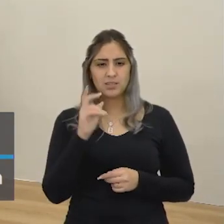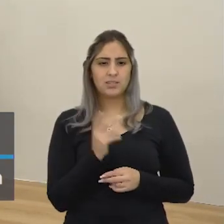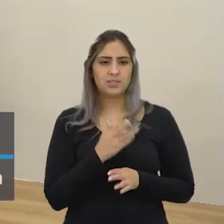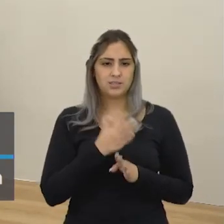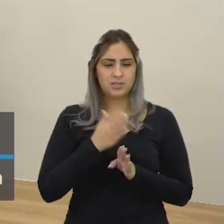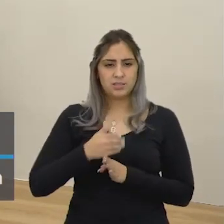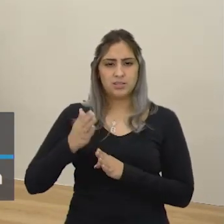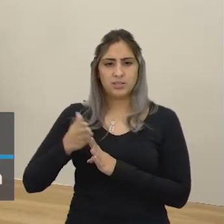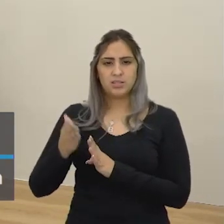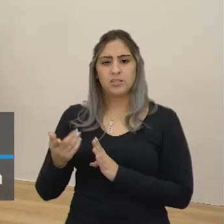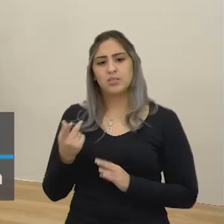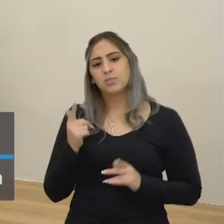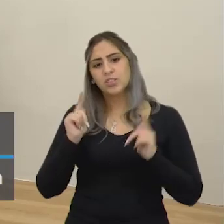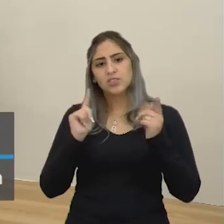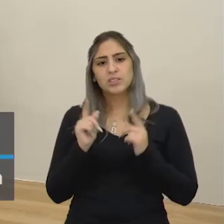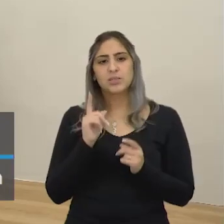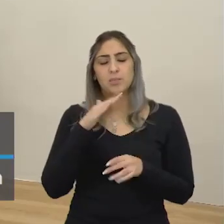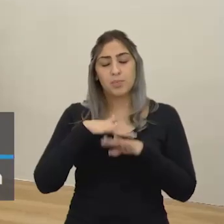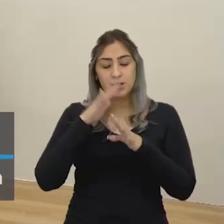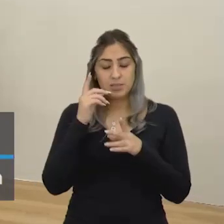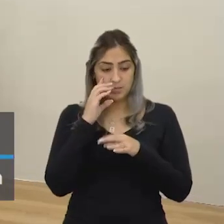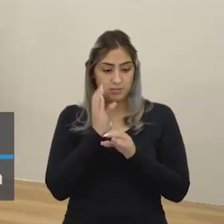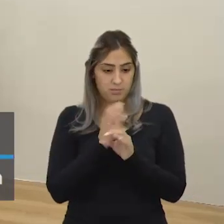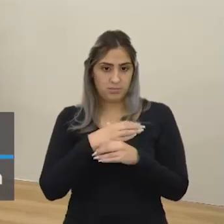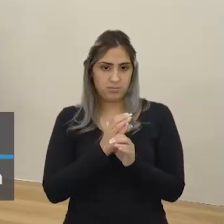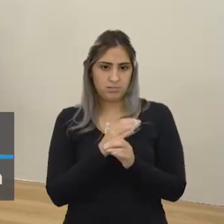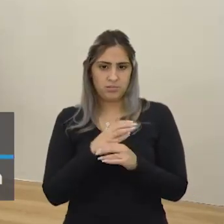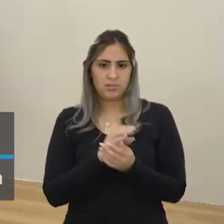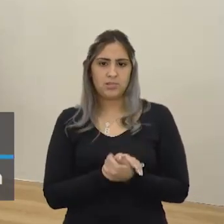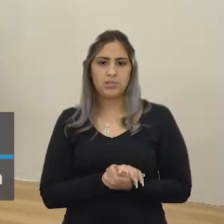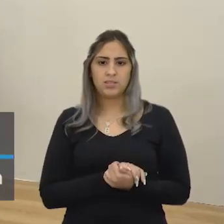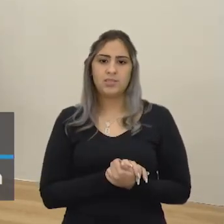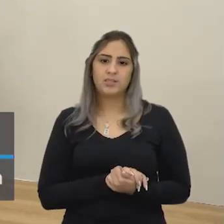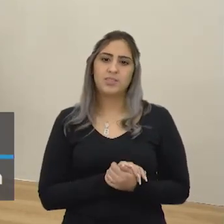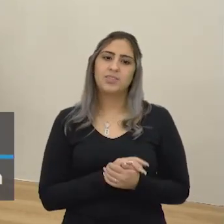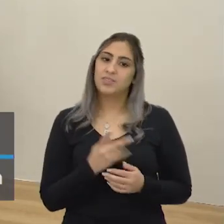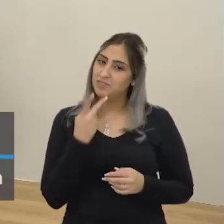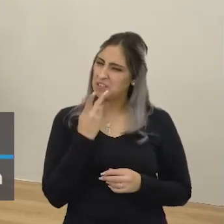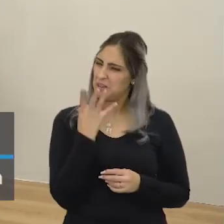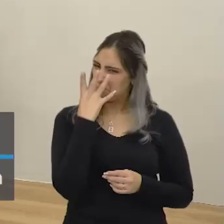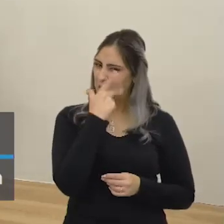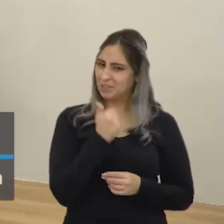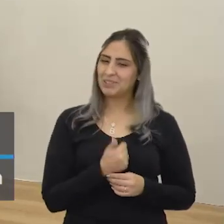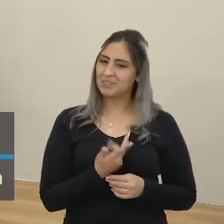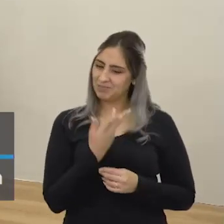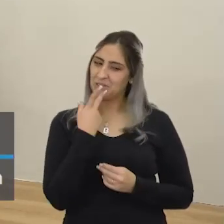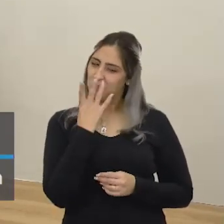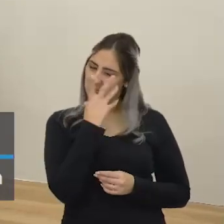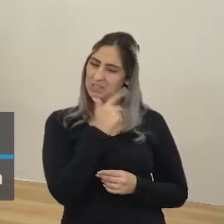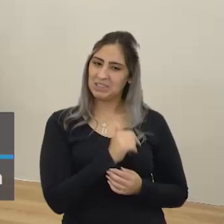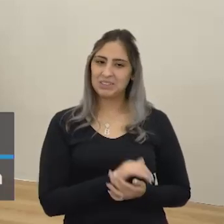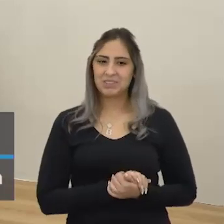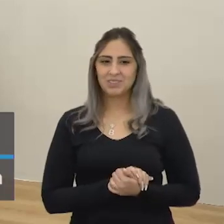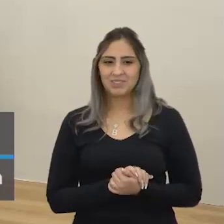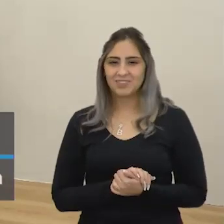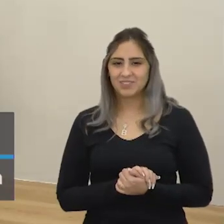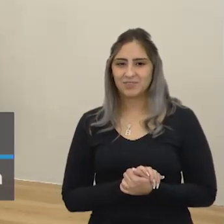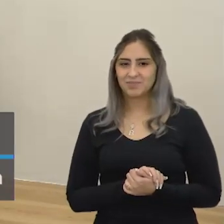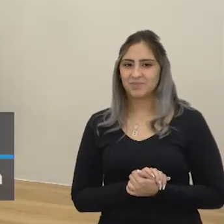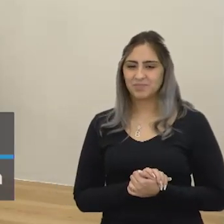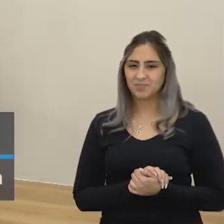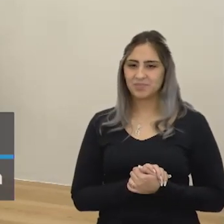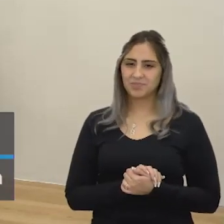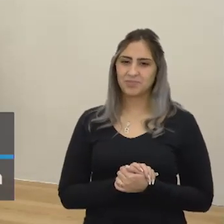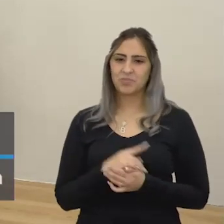chegando numa definição mais científica, né? Exatamente. E aí, falei bonito, hein? Falou bonito, Giba, falou bonito. Legal. E aí, então, quando a gente